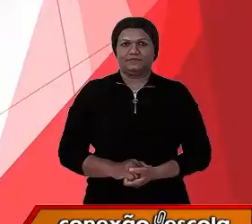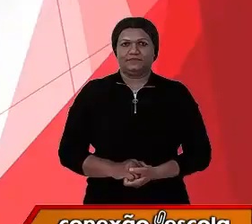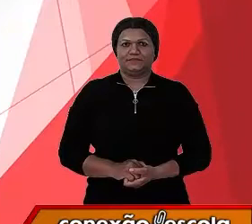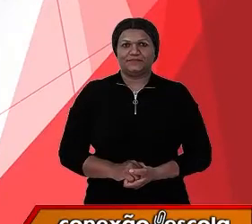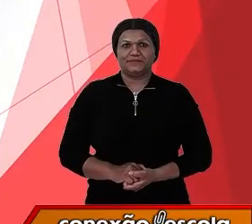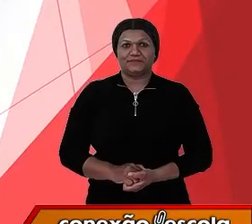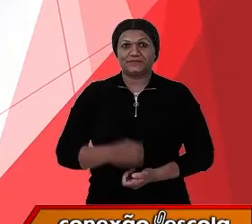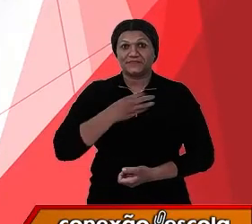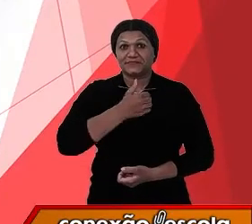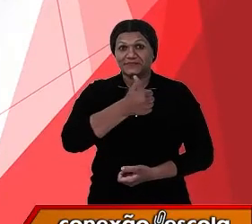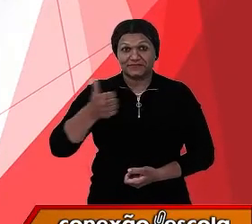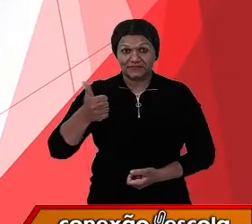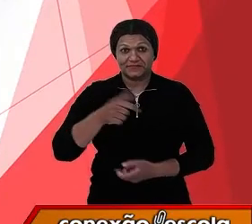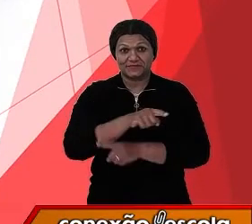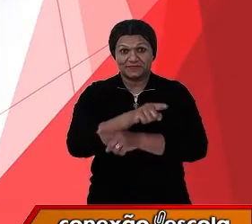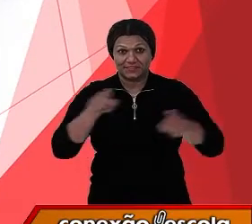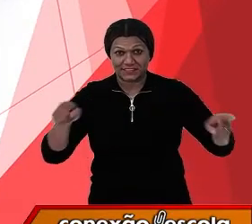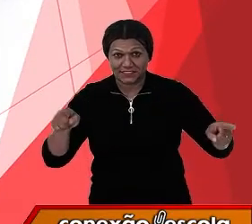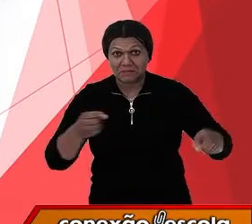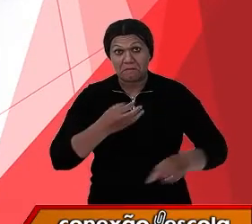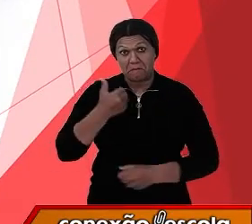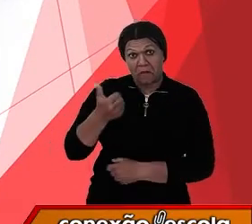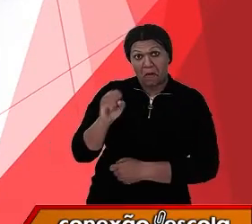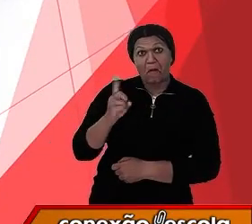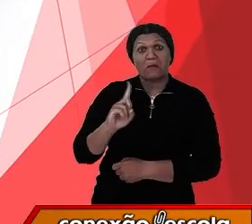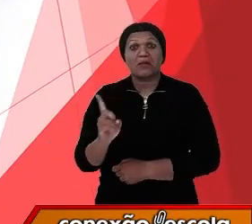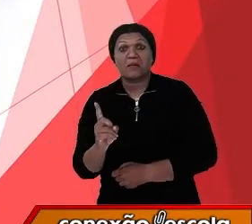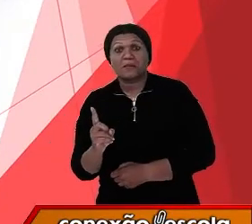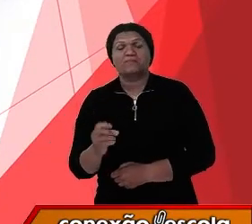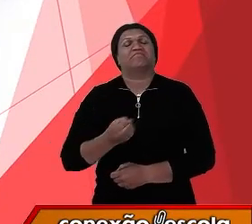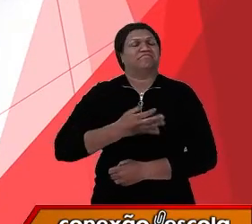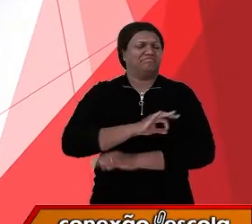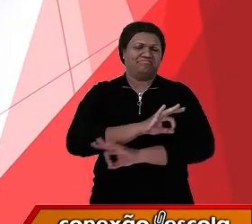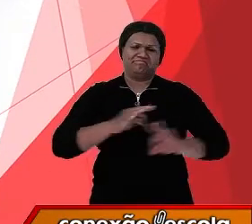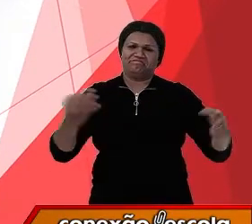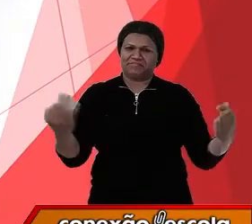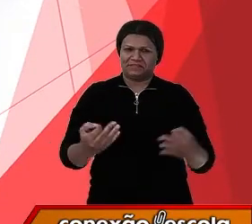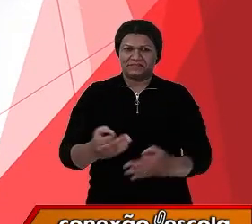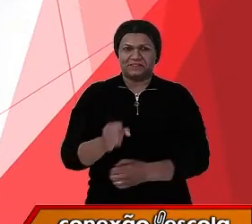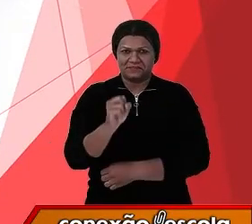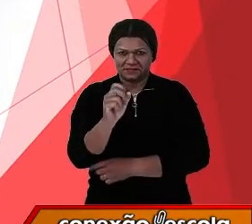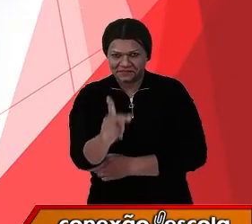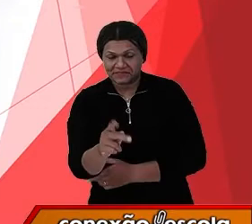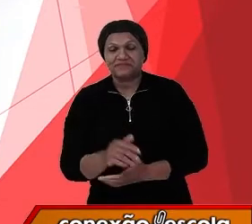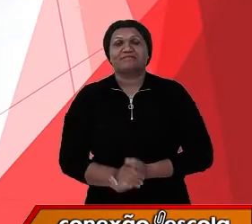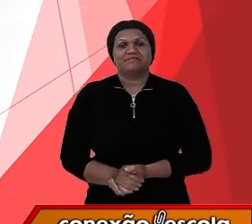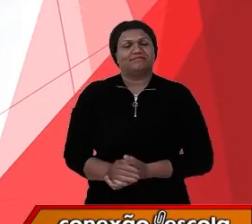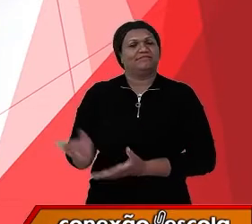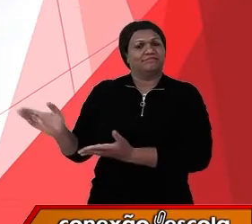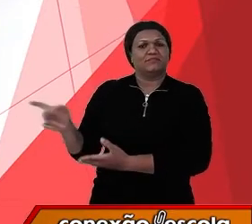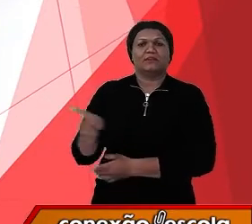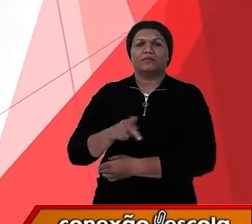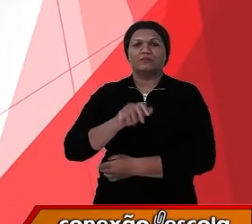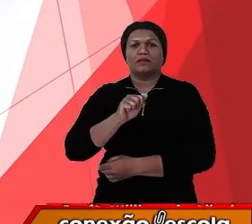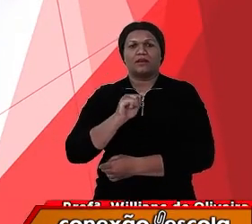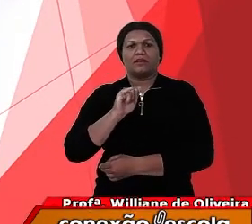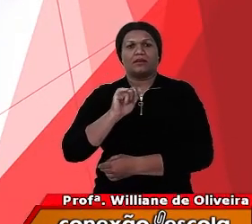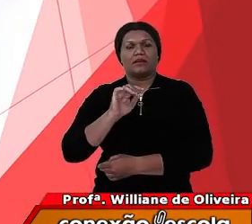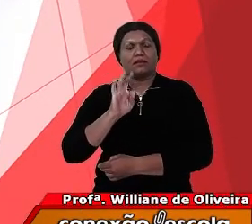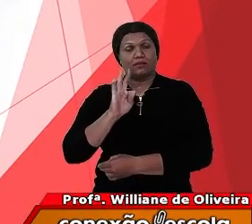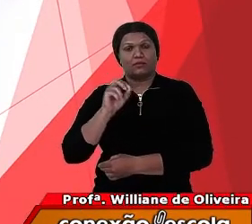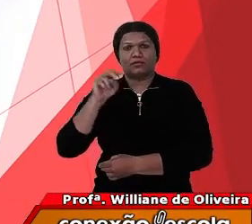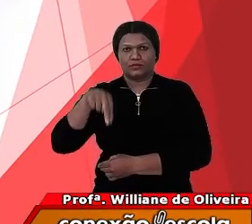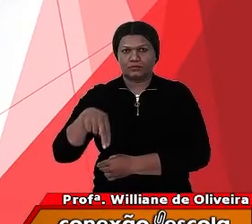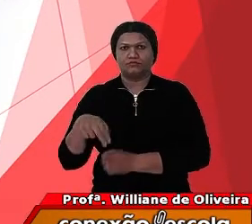fala meus melhores E aí bom não vão bom demais lá conta né Por aqui na voz Professor Ailton